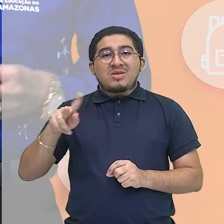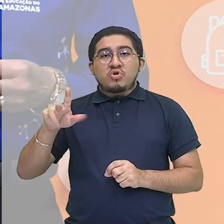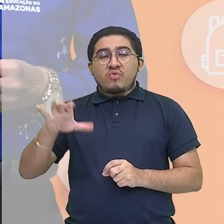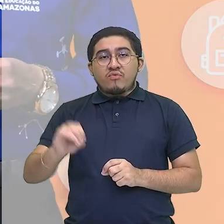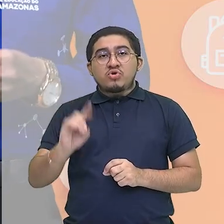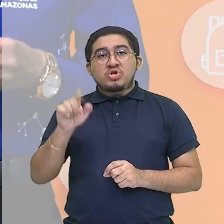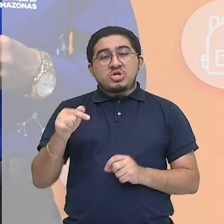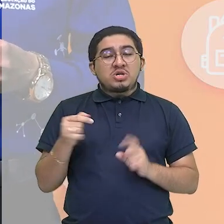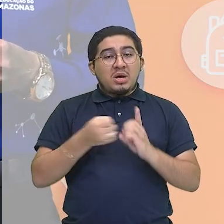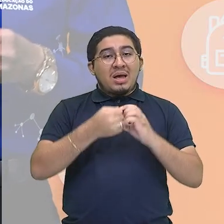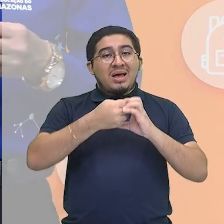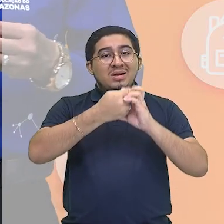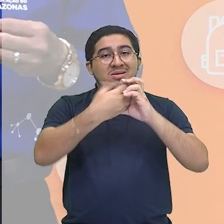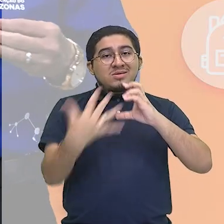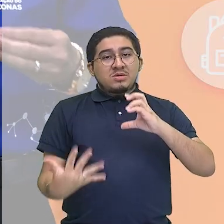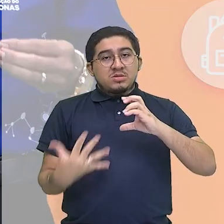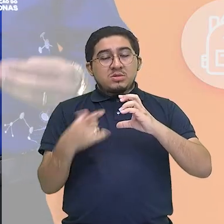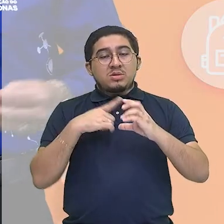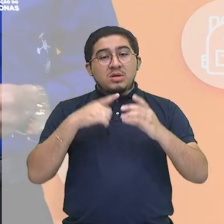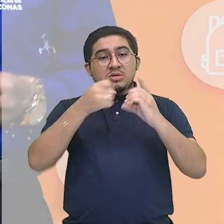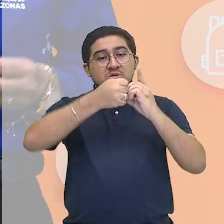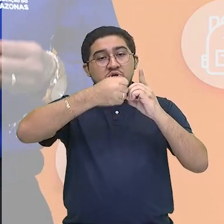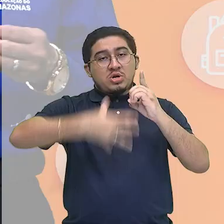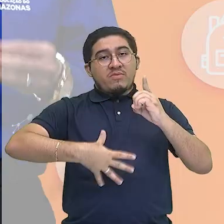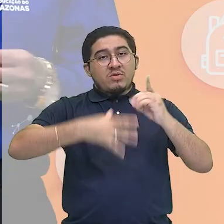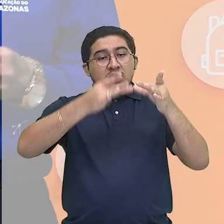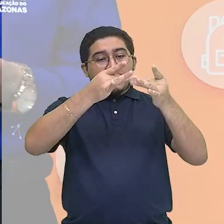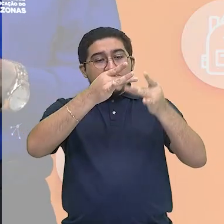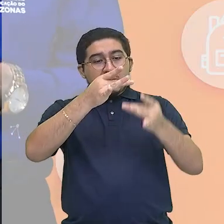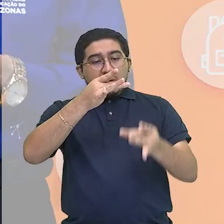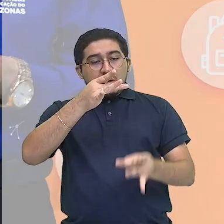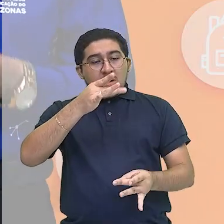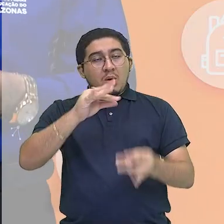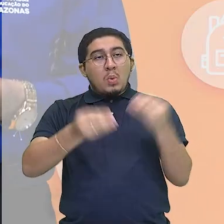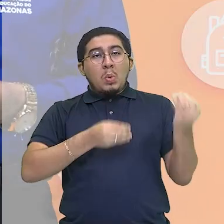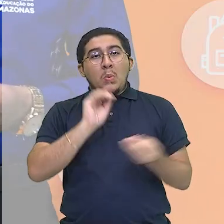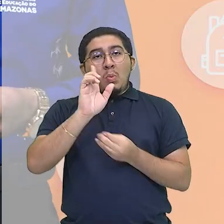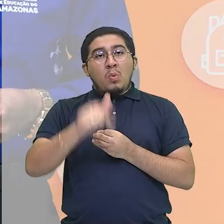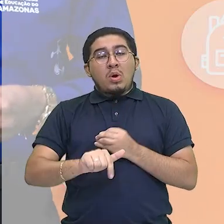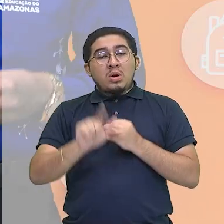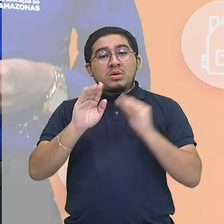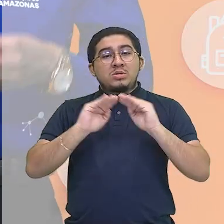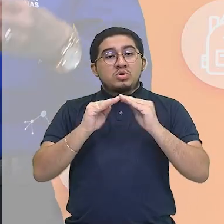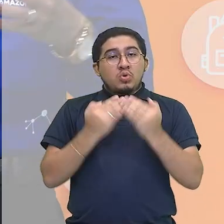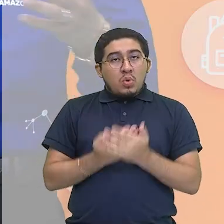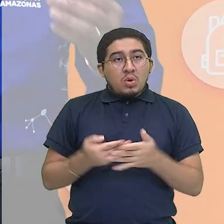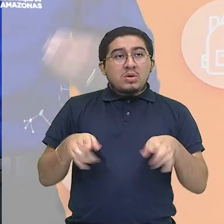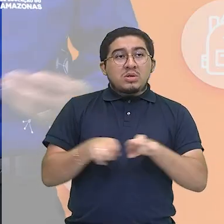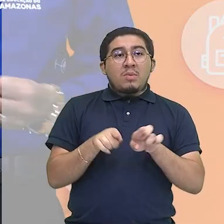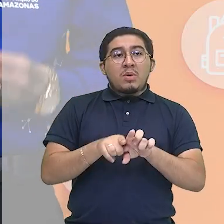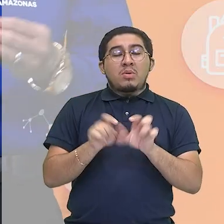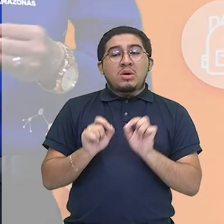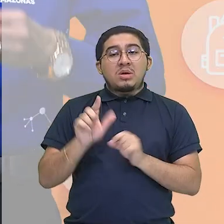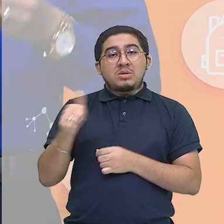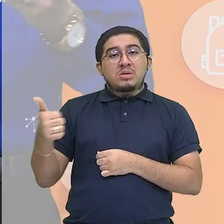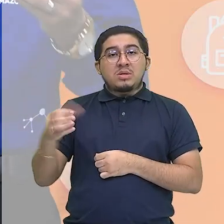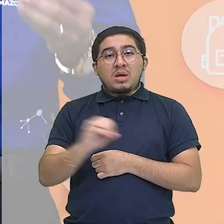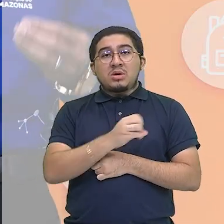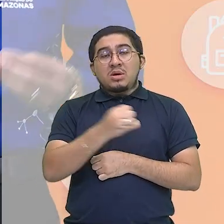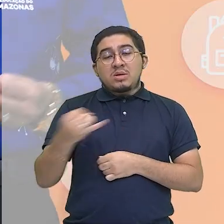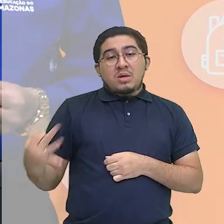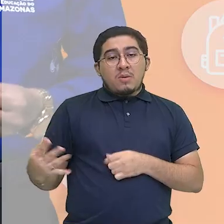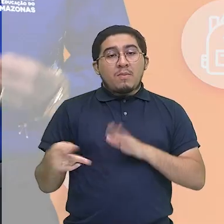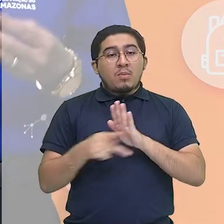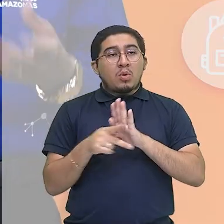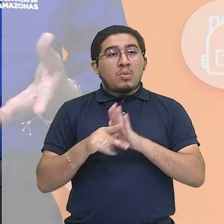qualitativo. Ele está descrevendo como são essas escolas, essas 10 escolas do